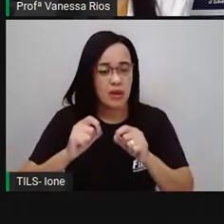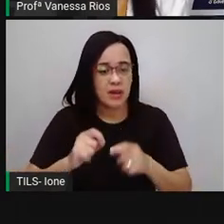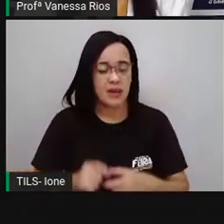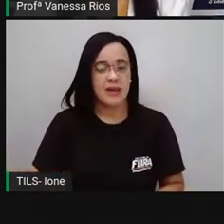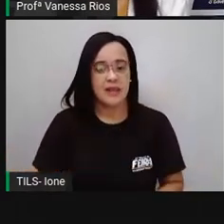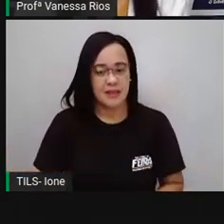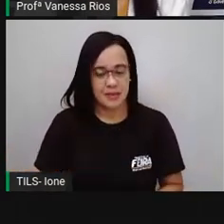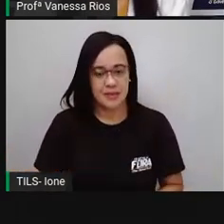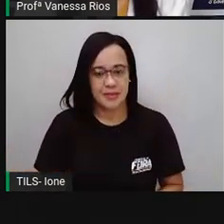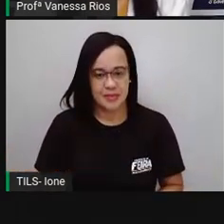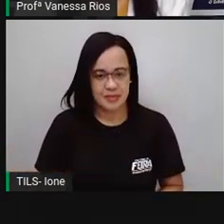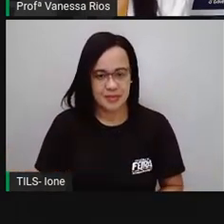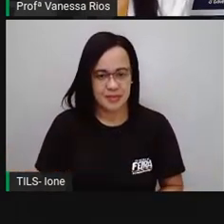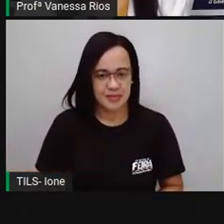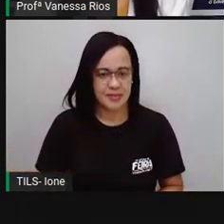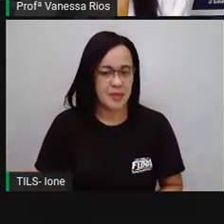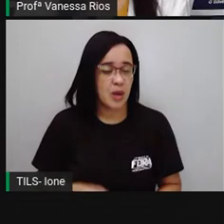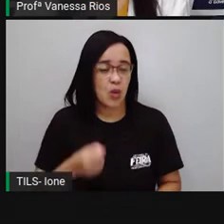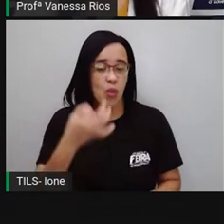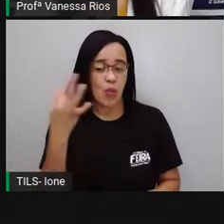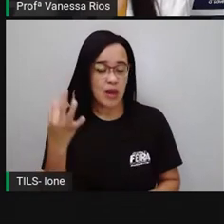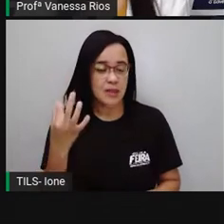nós conseguimos contar